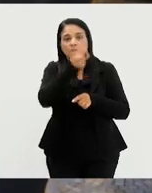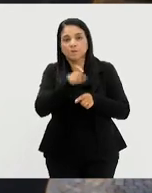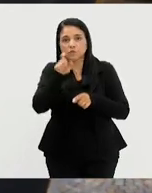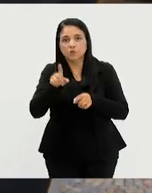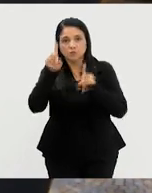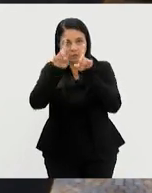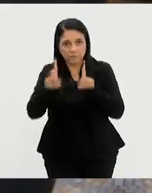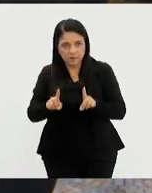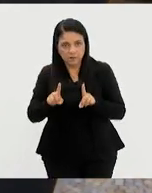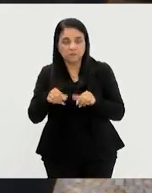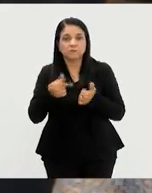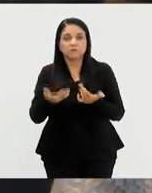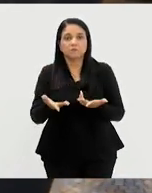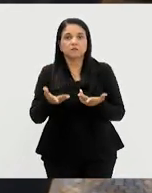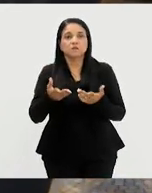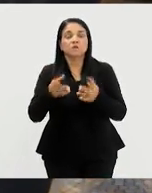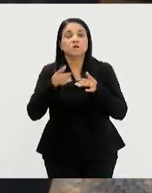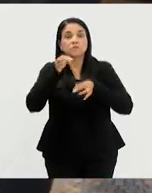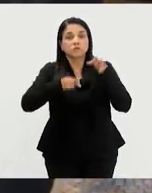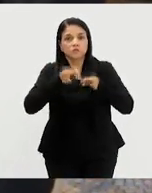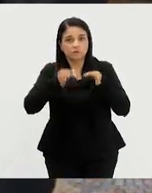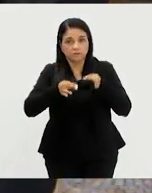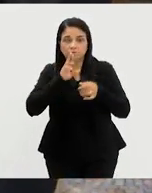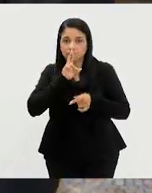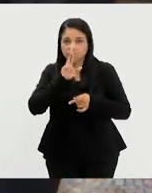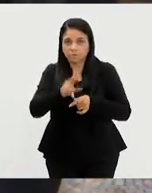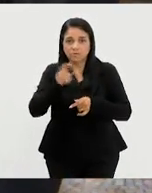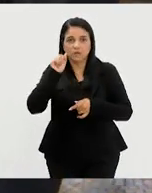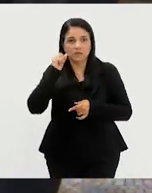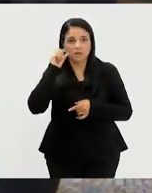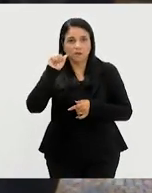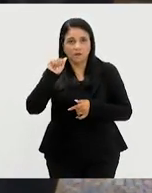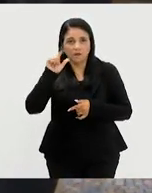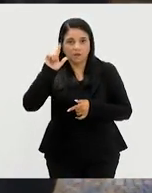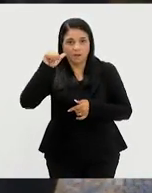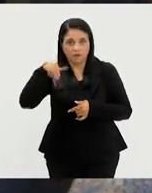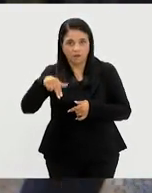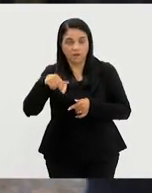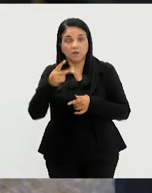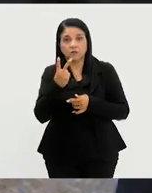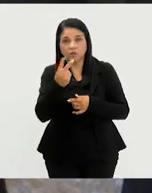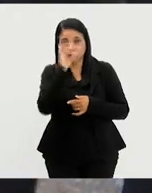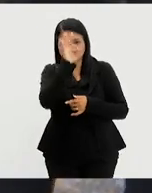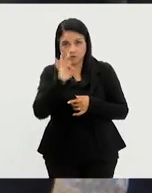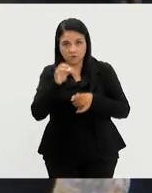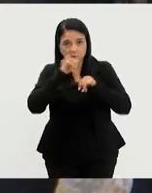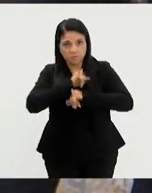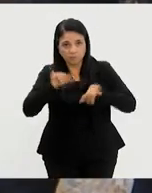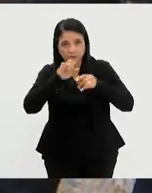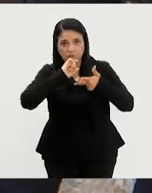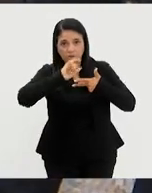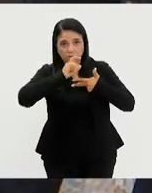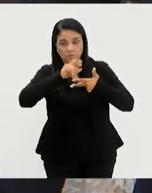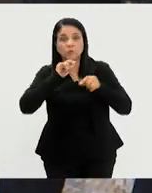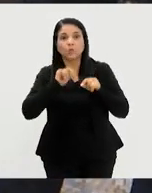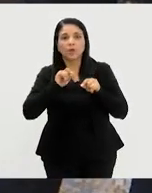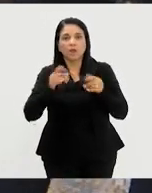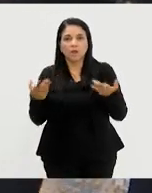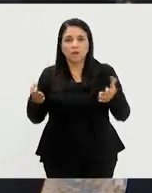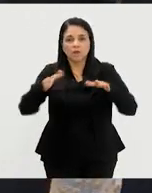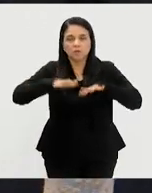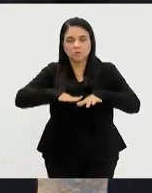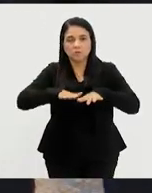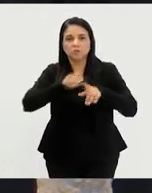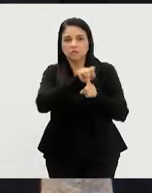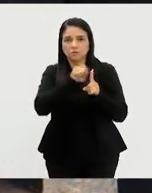justificativa o deputado Alan Lopes diz que 2% das propagandas do Poder Executivo serão em favor da inclusão social e